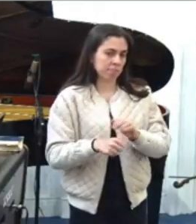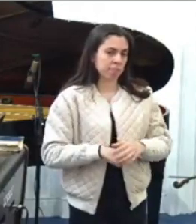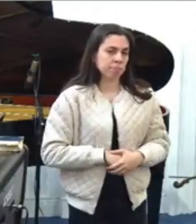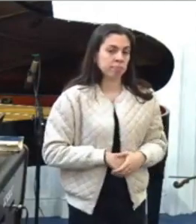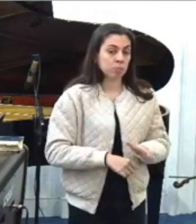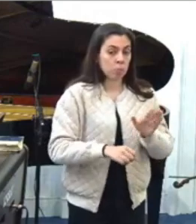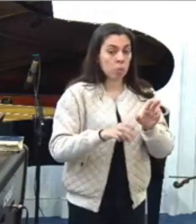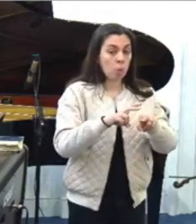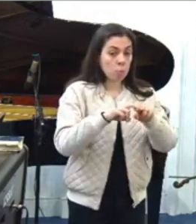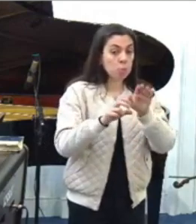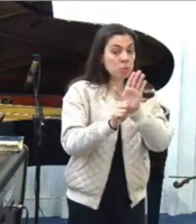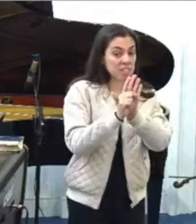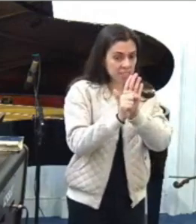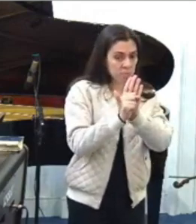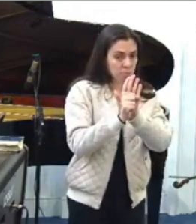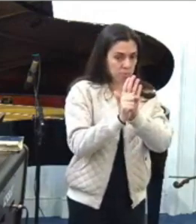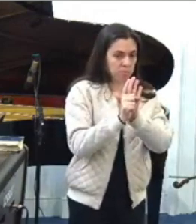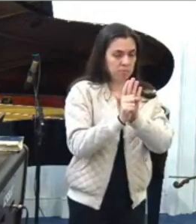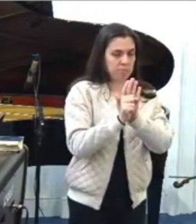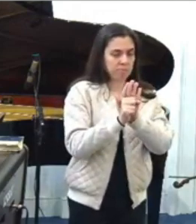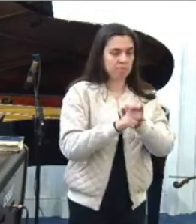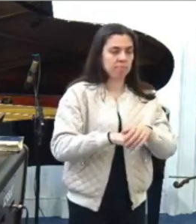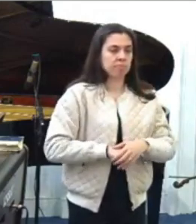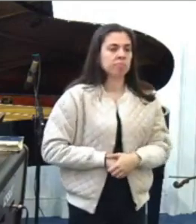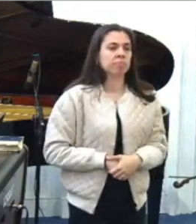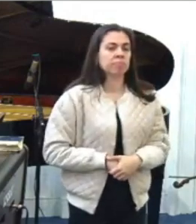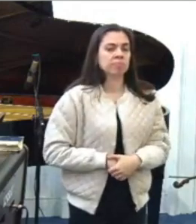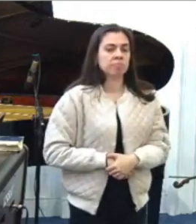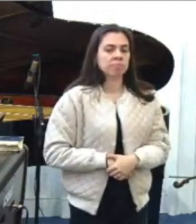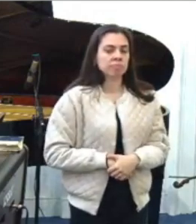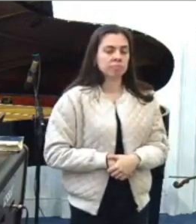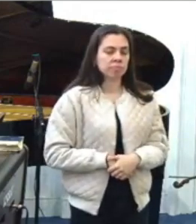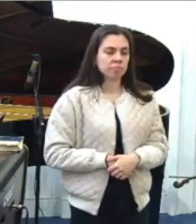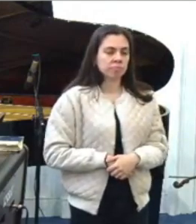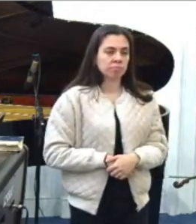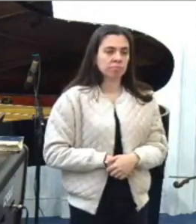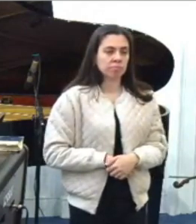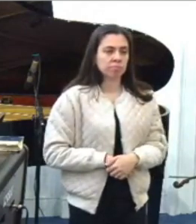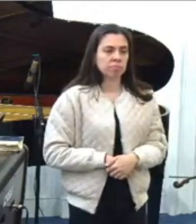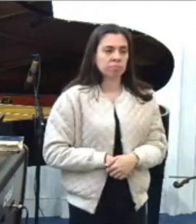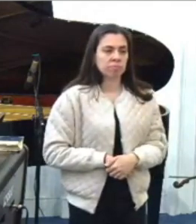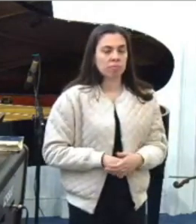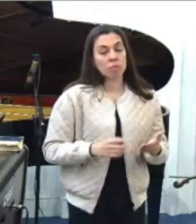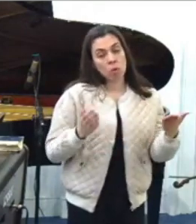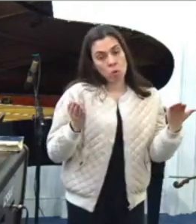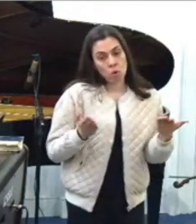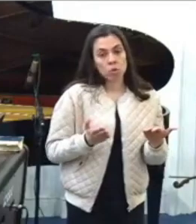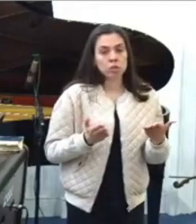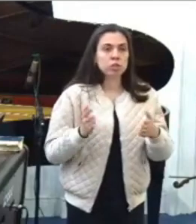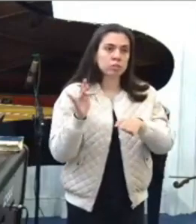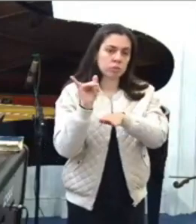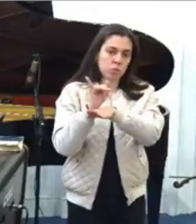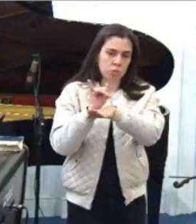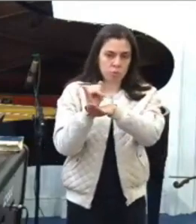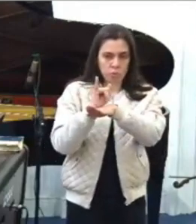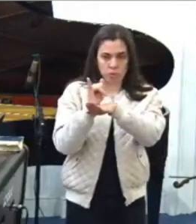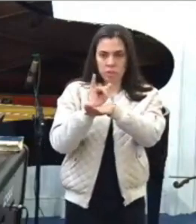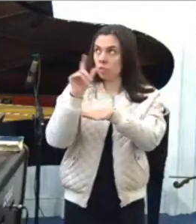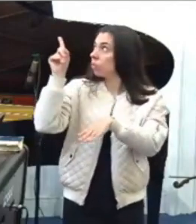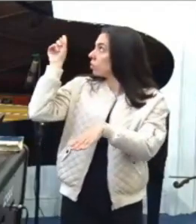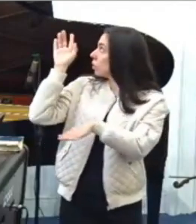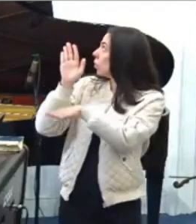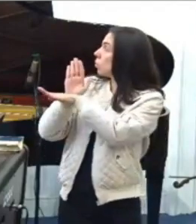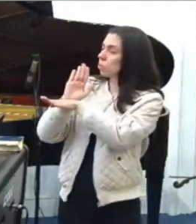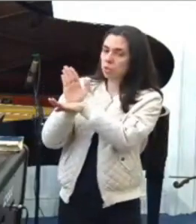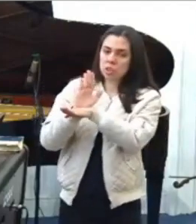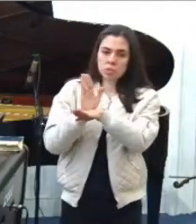concreta como nós observamos em nosso dia a dia, ou enxergamos como num vídeo que nós vimos a respeito da dor de nossos